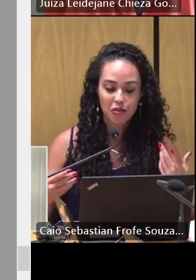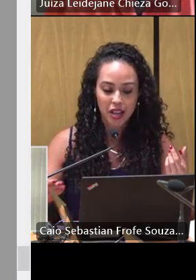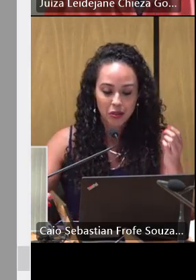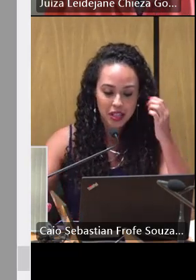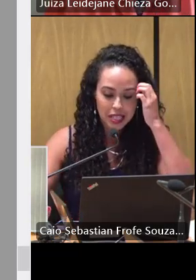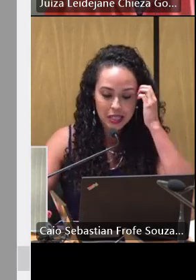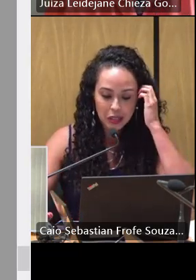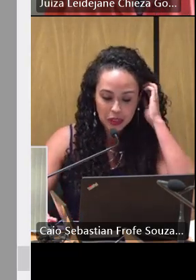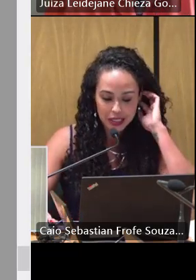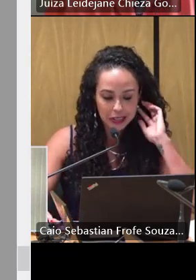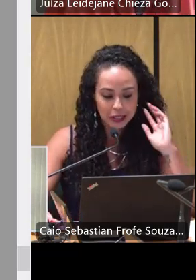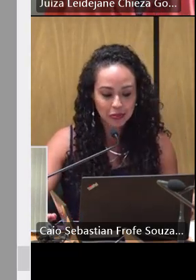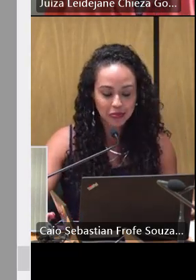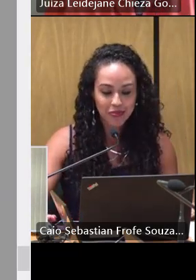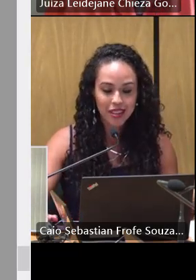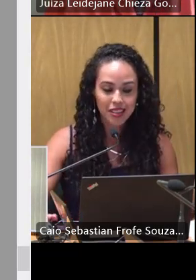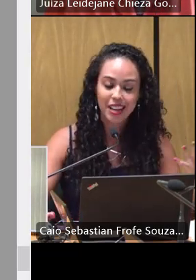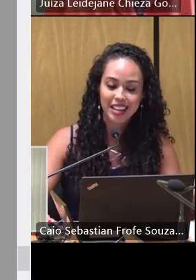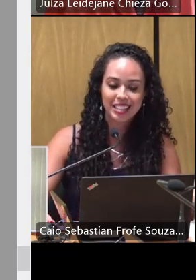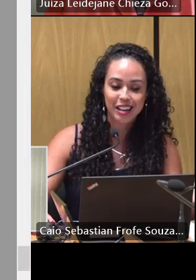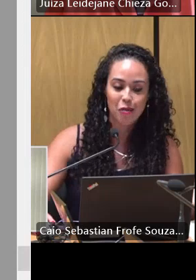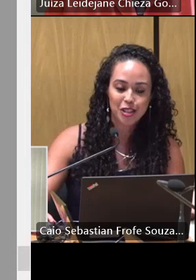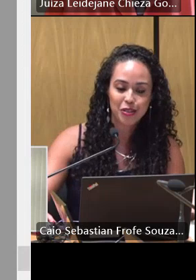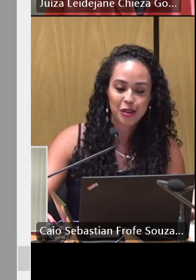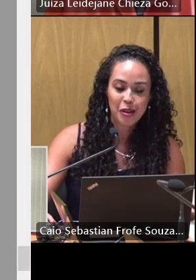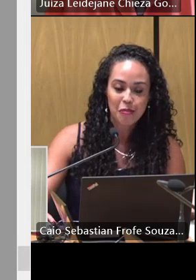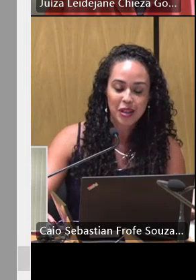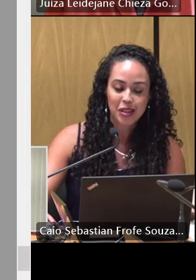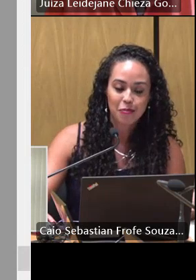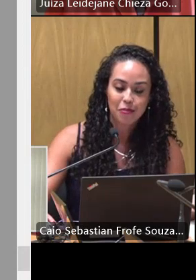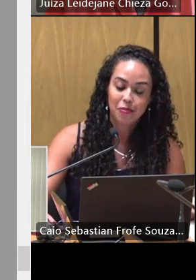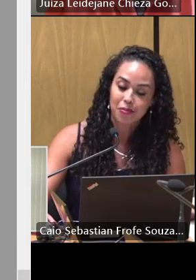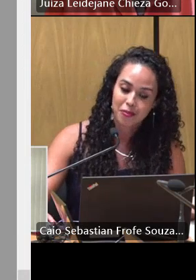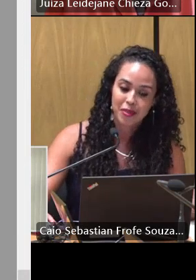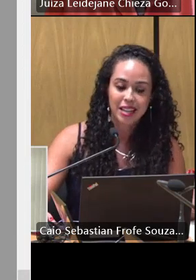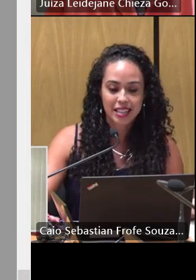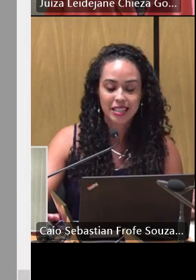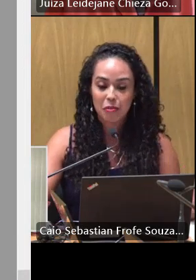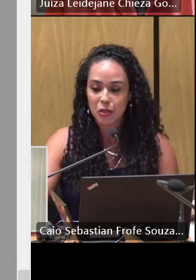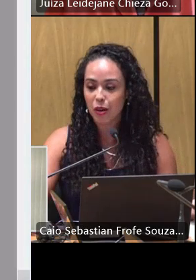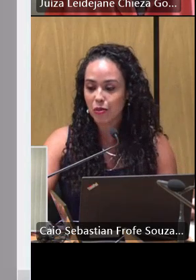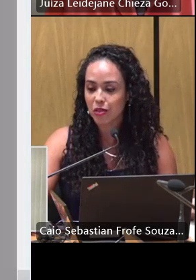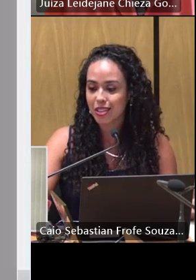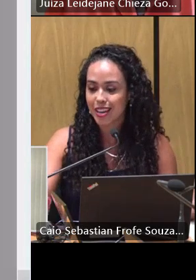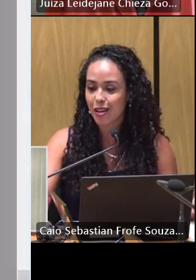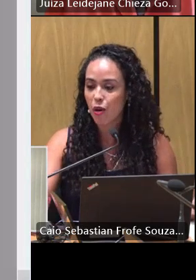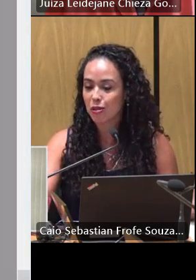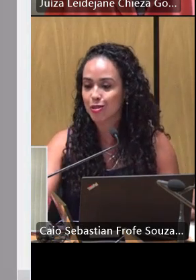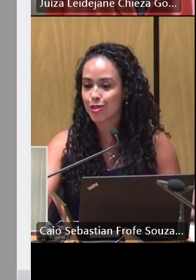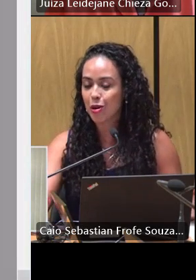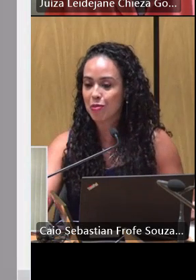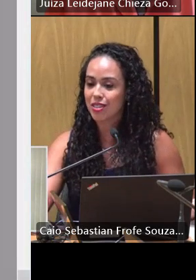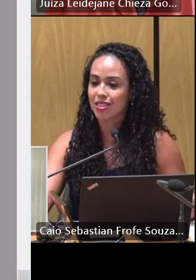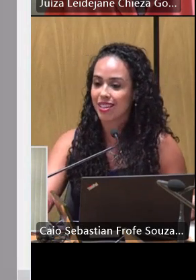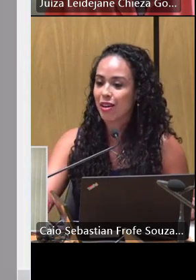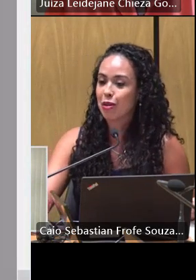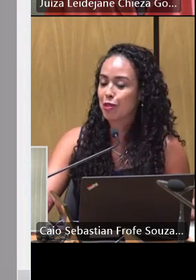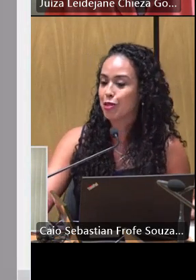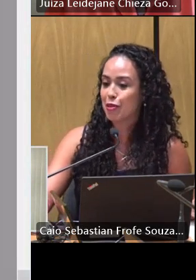promover todas essas mudanças E aí assim como a gente masas simples perguntas né qu os homens